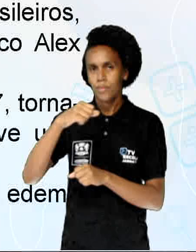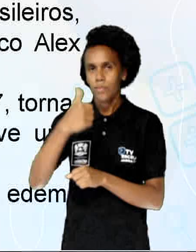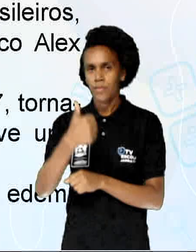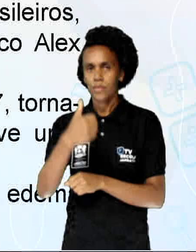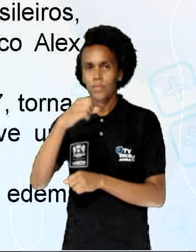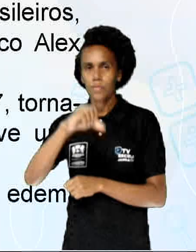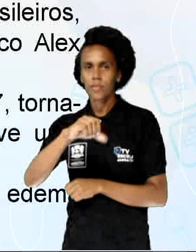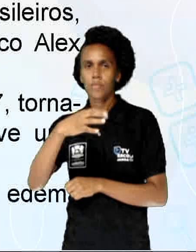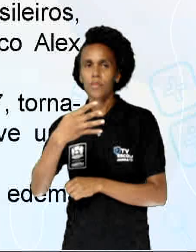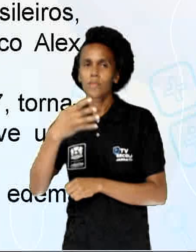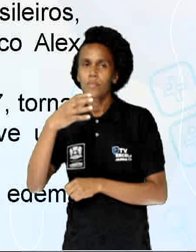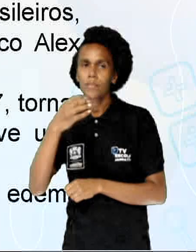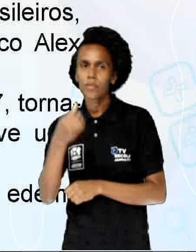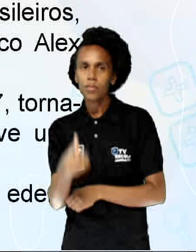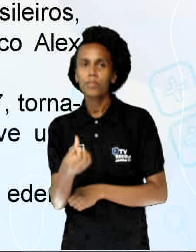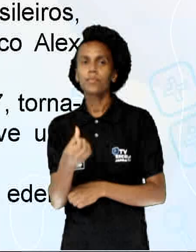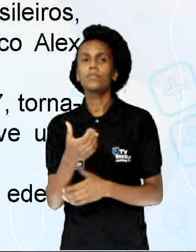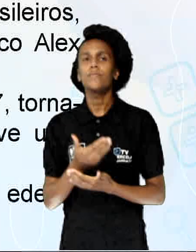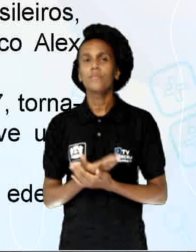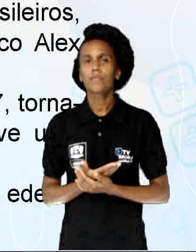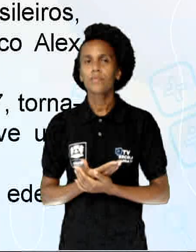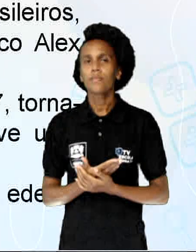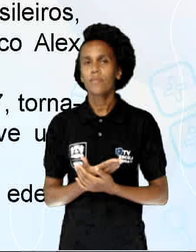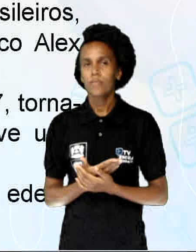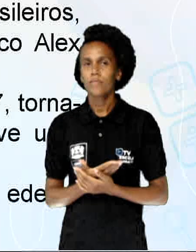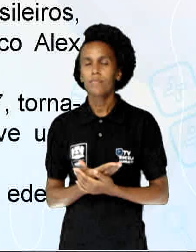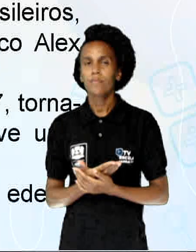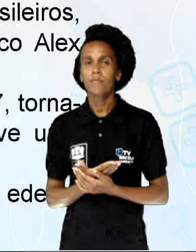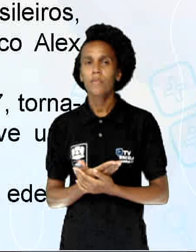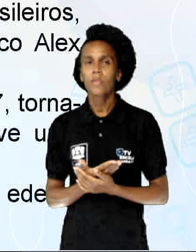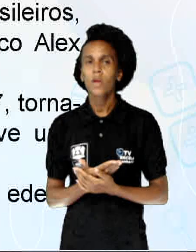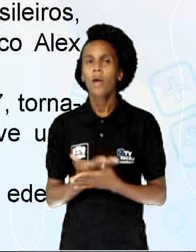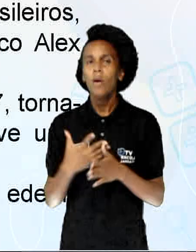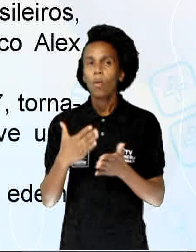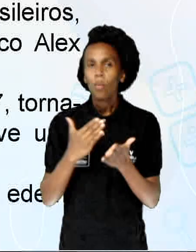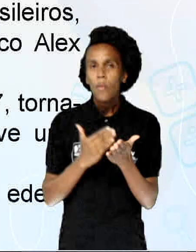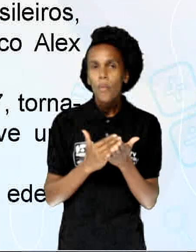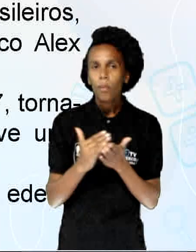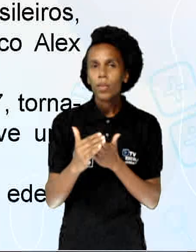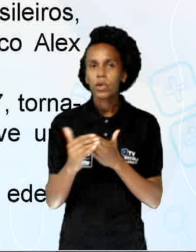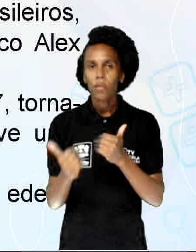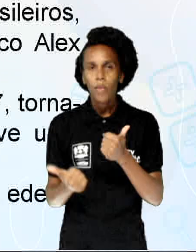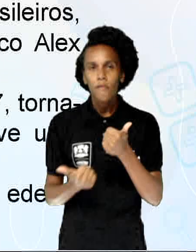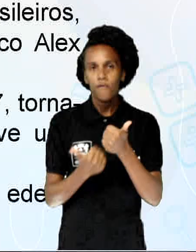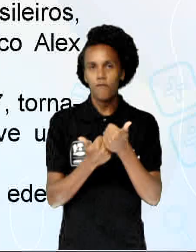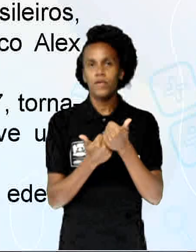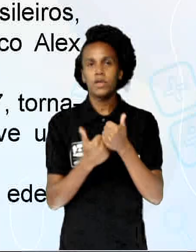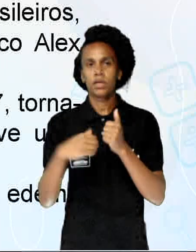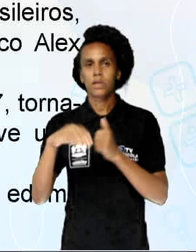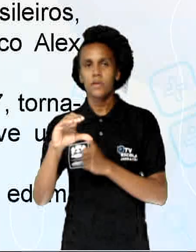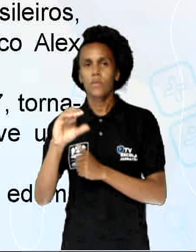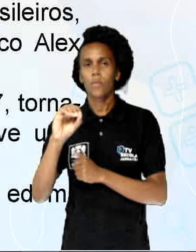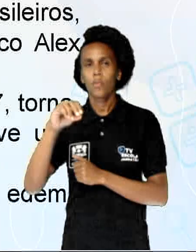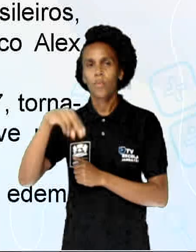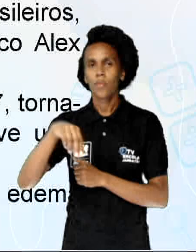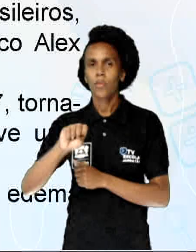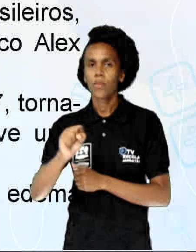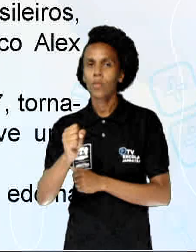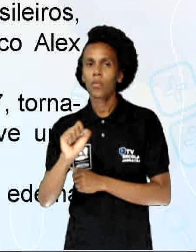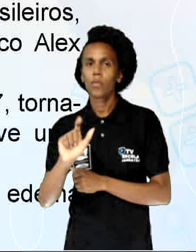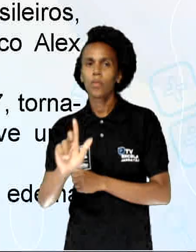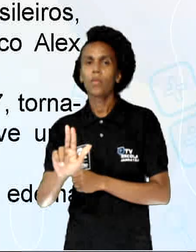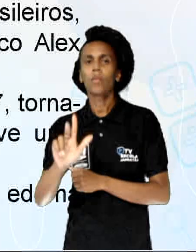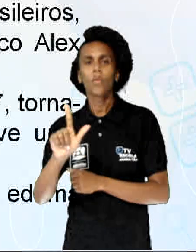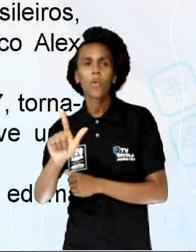Los Angeles, para onde viaja com Fernando Sabino. Nos Estados Unidos, onde permaneceu 5 anos sem regressar ao